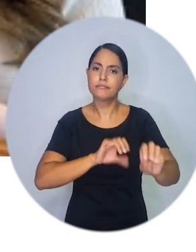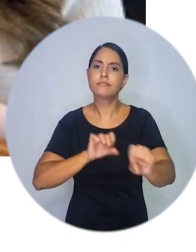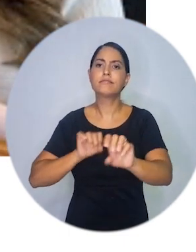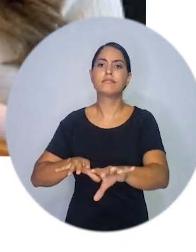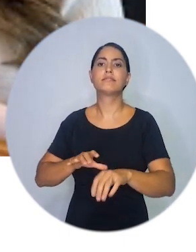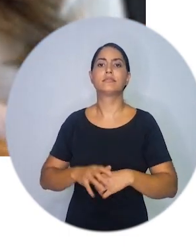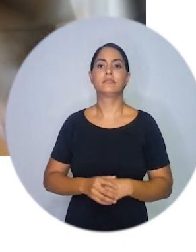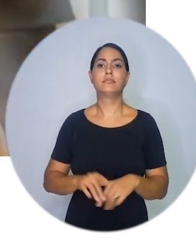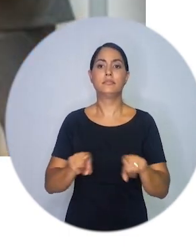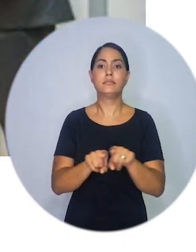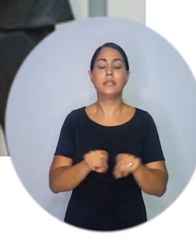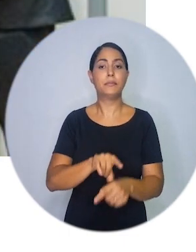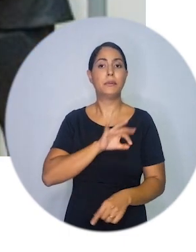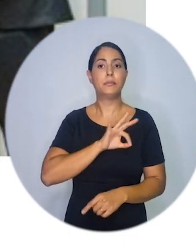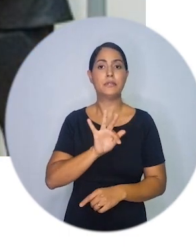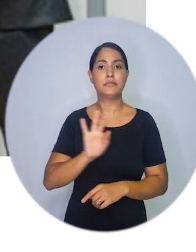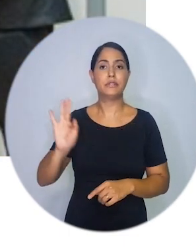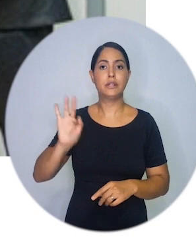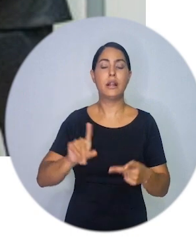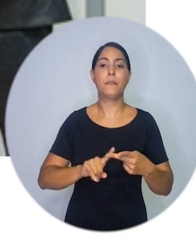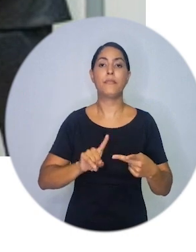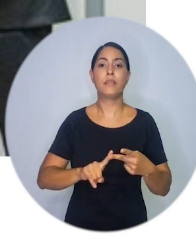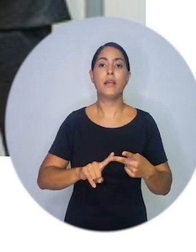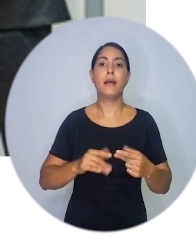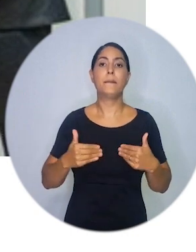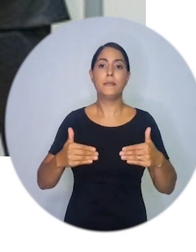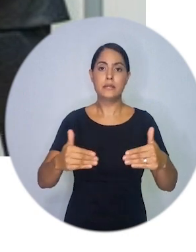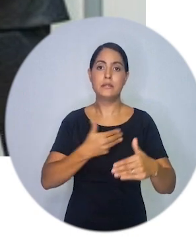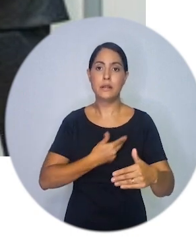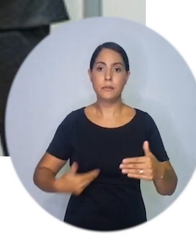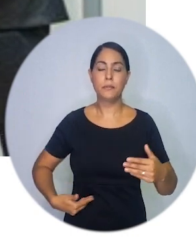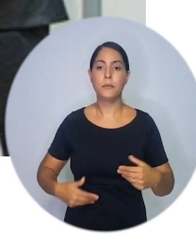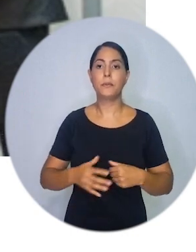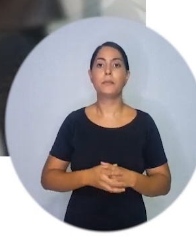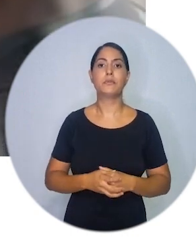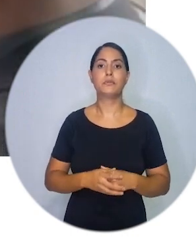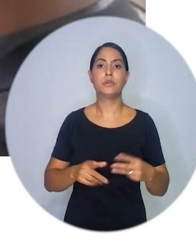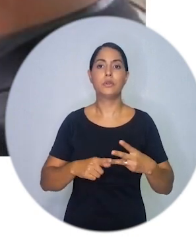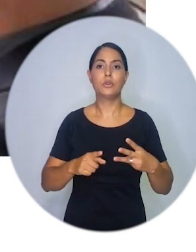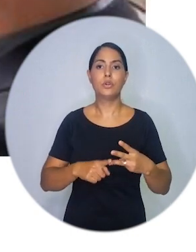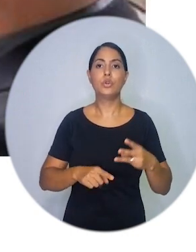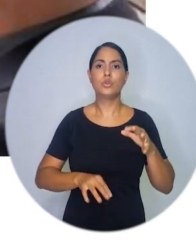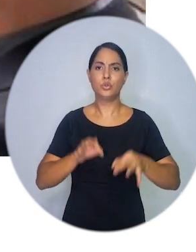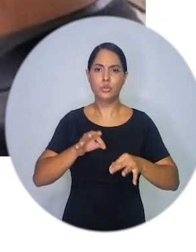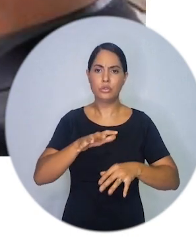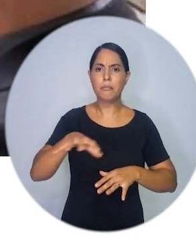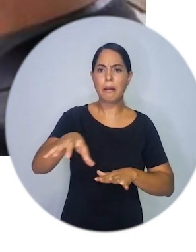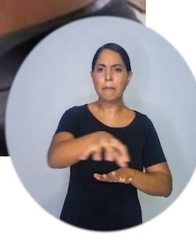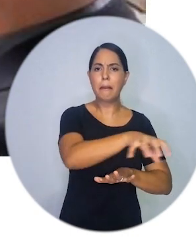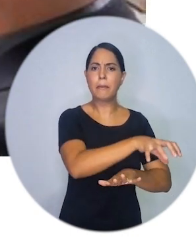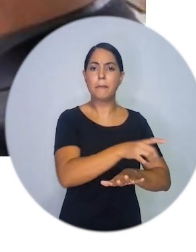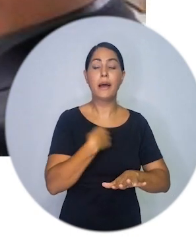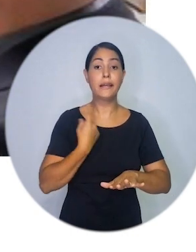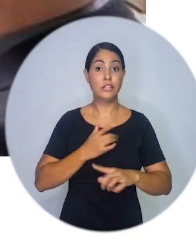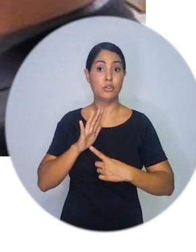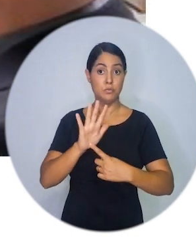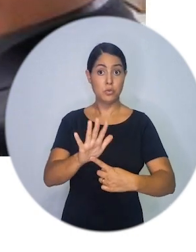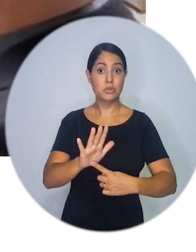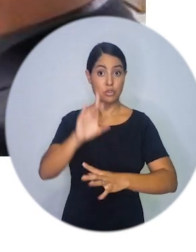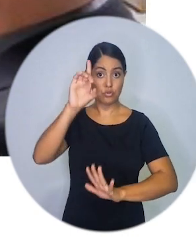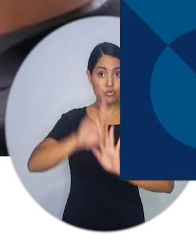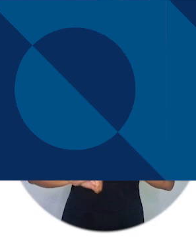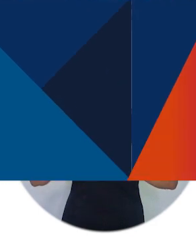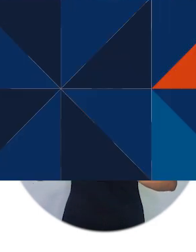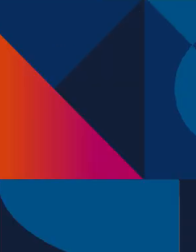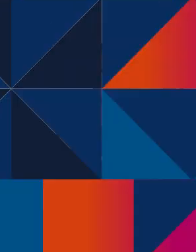Federal, Tribunal de Justiça, Ministério Público, sempre buscando demonstrar a importância das